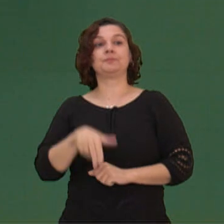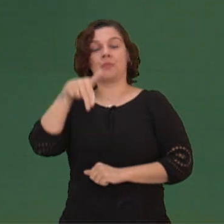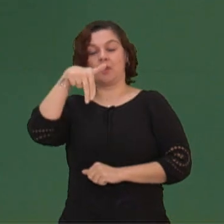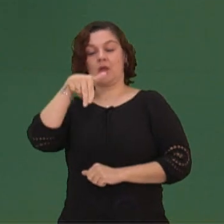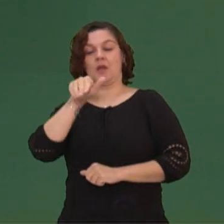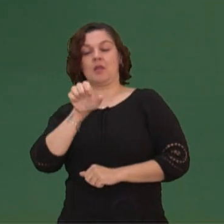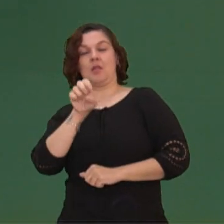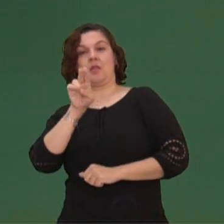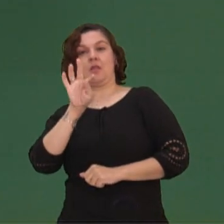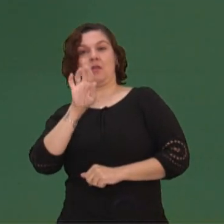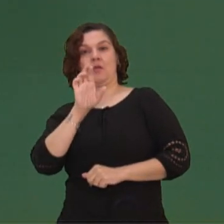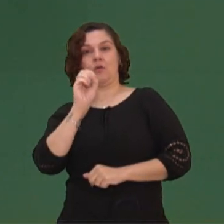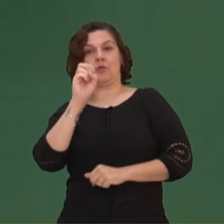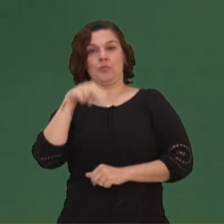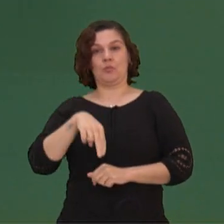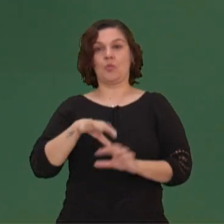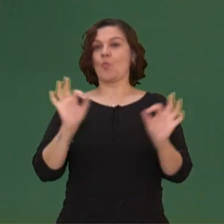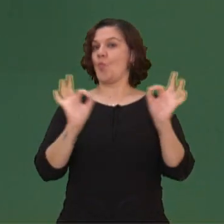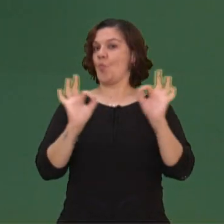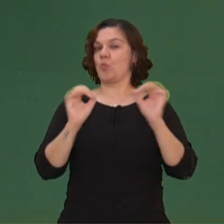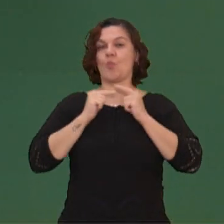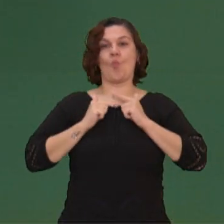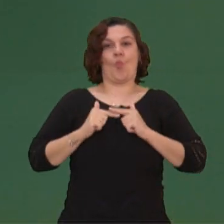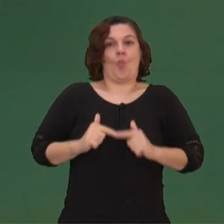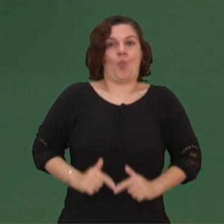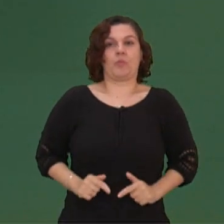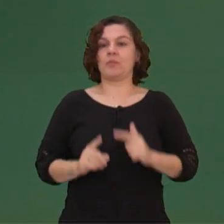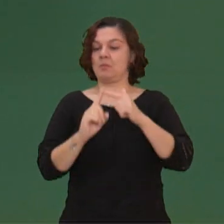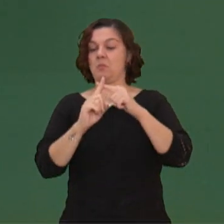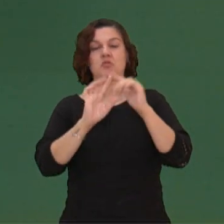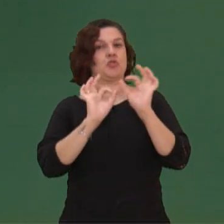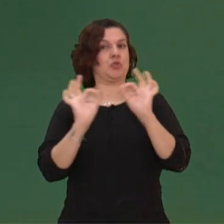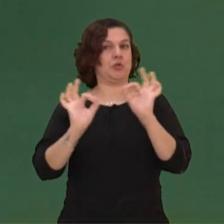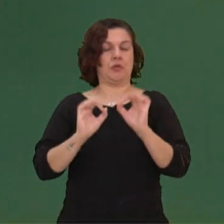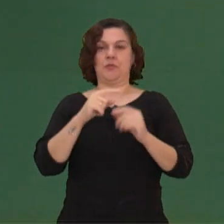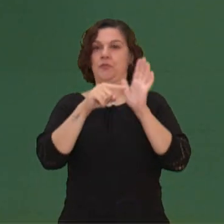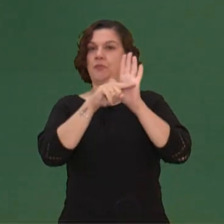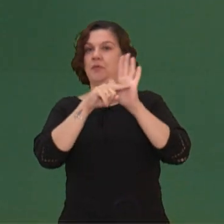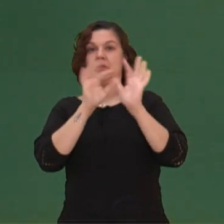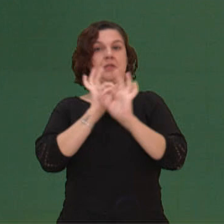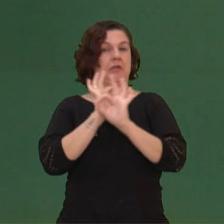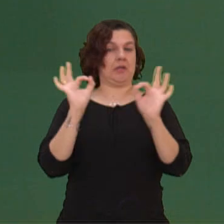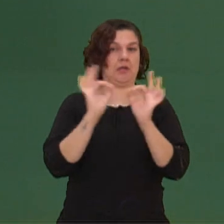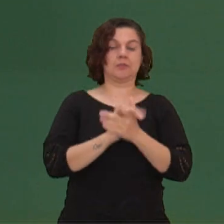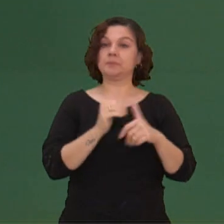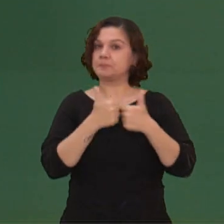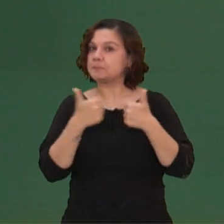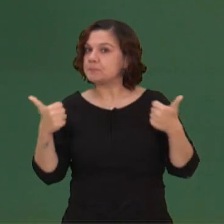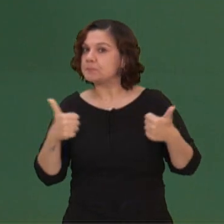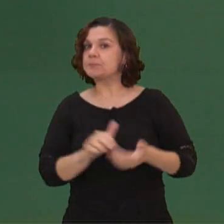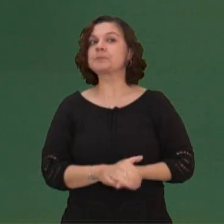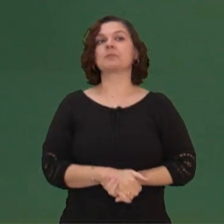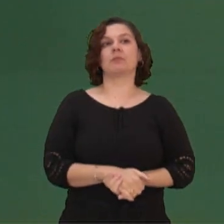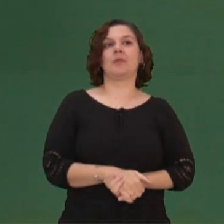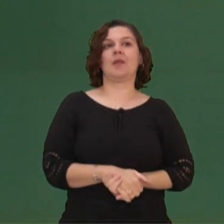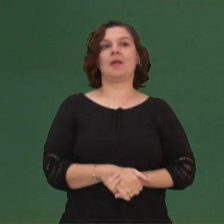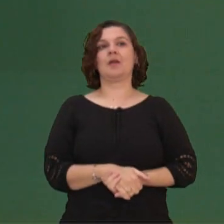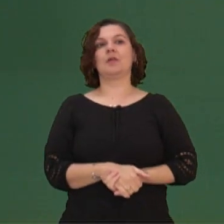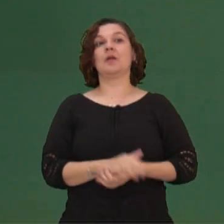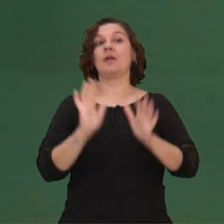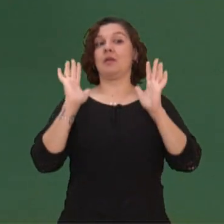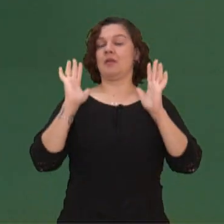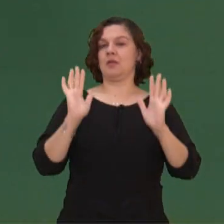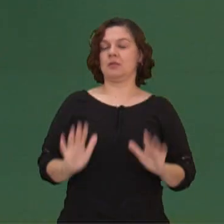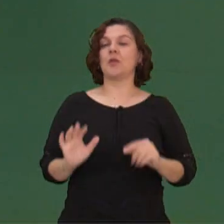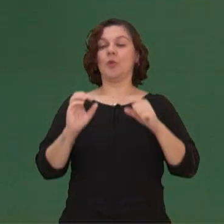sem carga. Nem positivo e nem negativo. Maravilha? Olá.